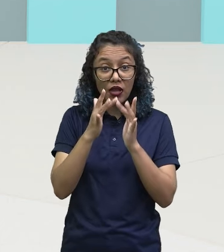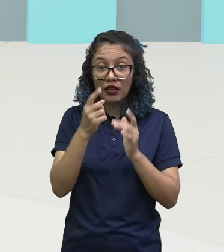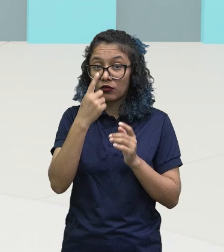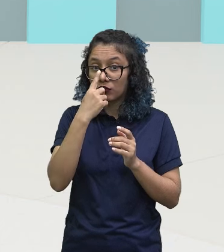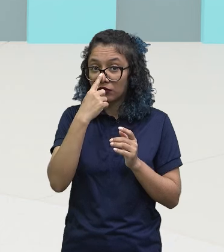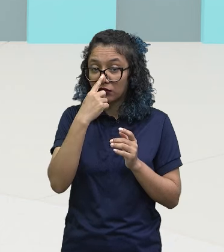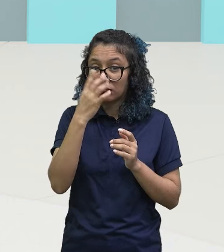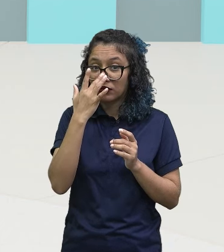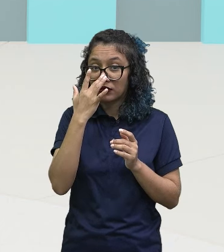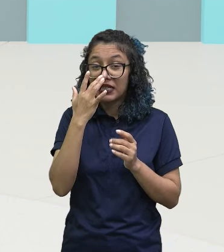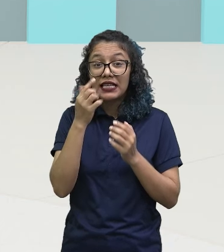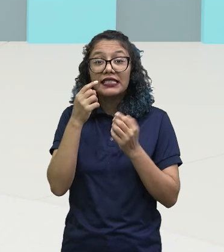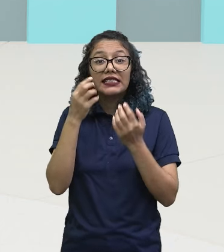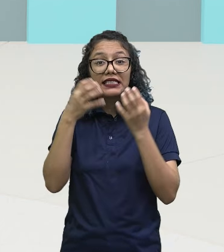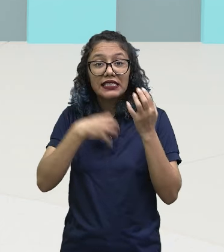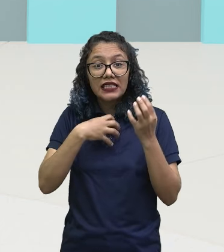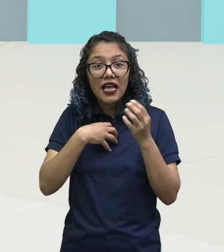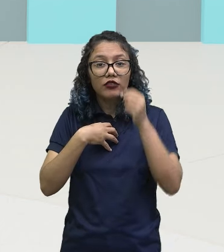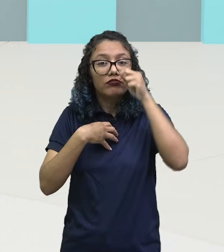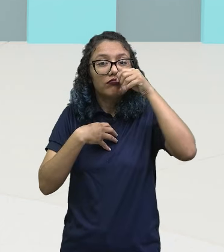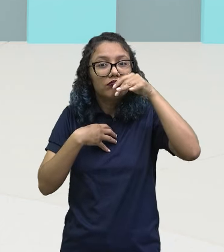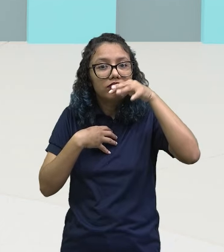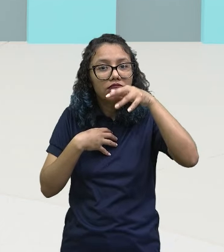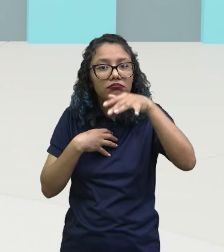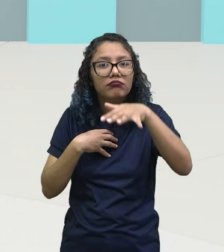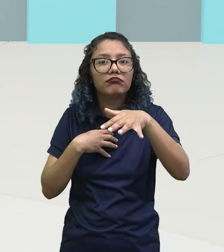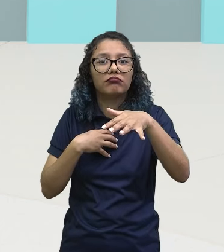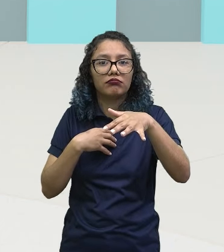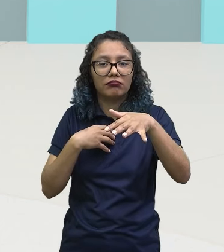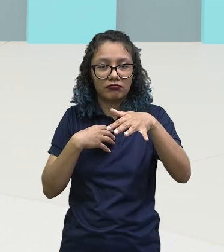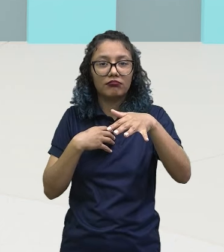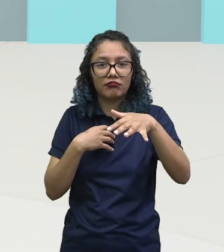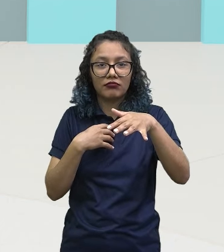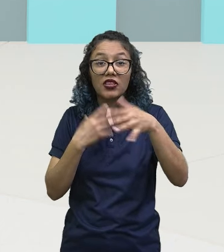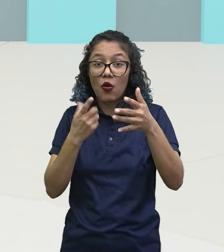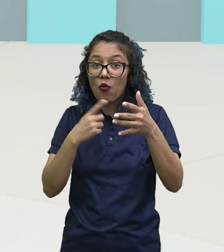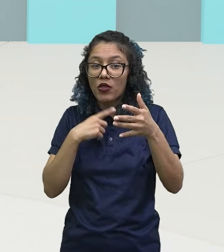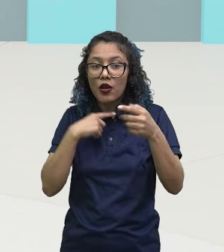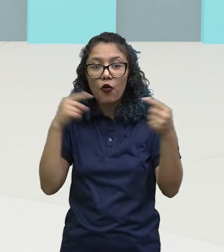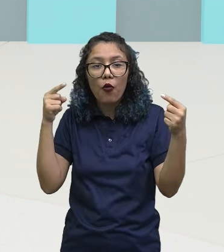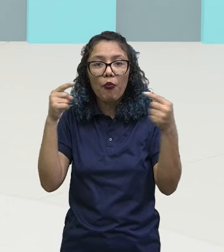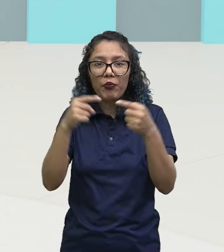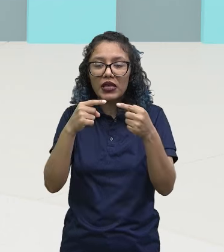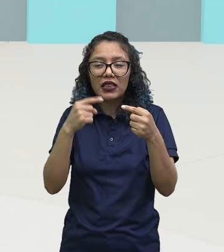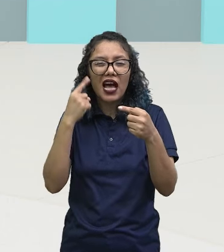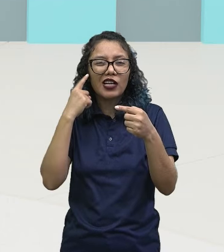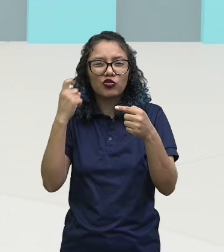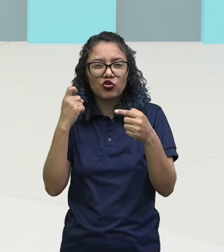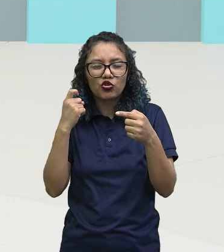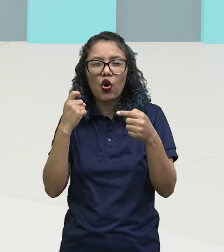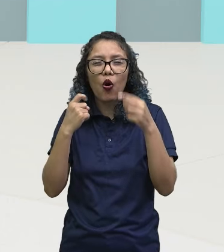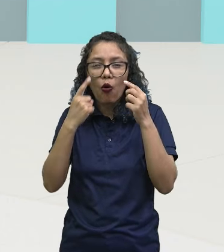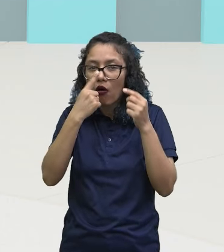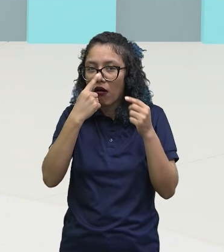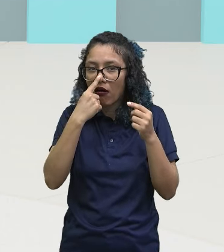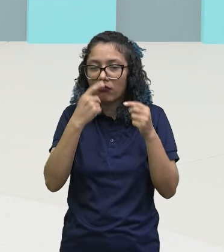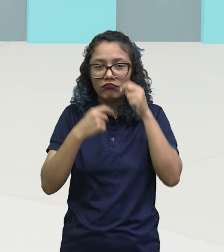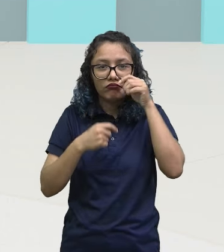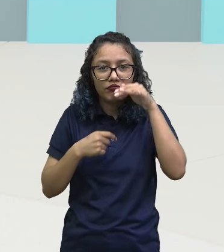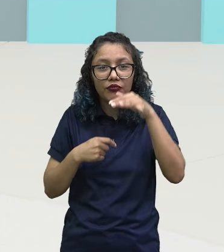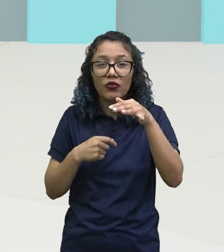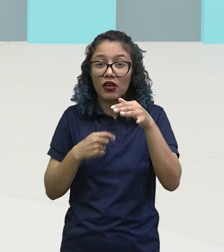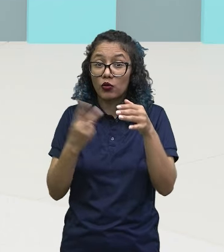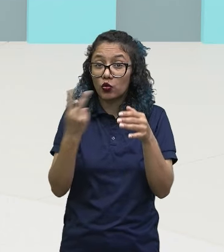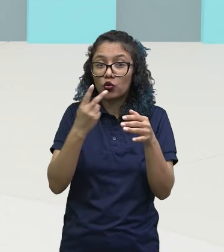sentir esse ar saindo aqui pelas narinas, né? Então, nós temos um som nasal, ele sai tanto pela boca quanto pela narina.